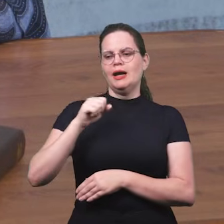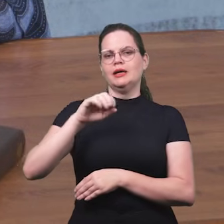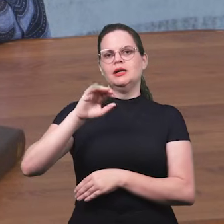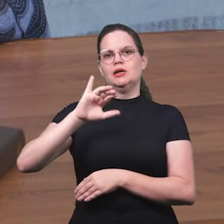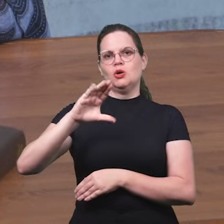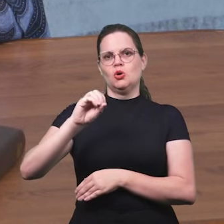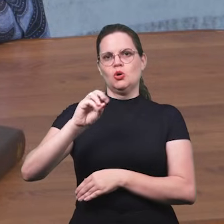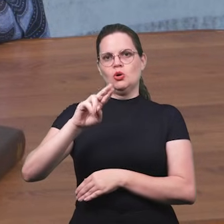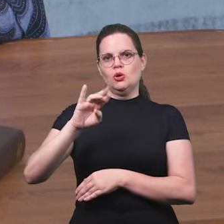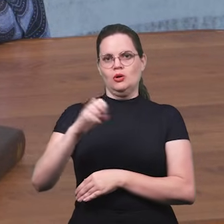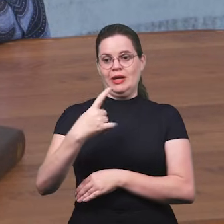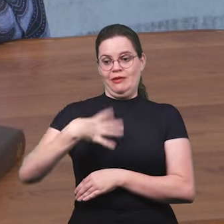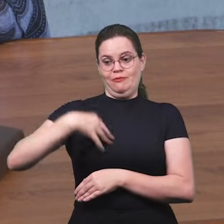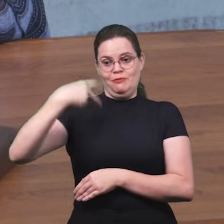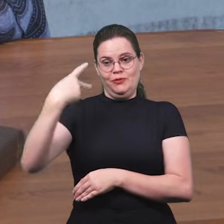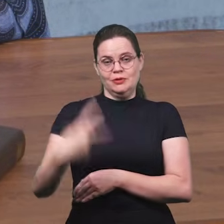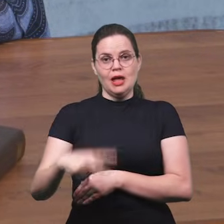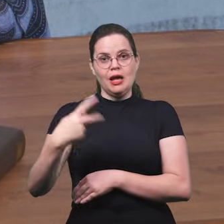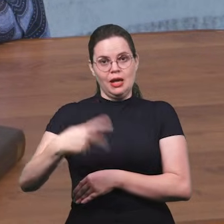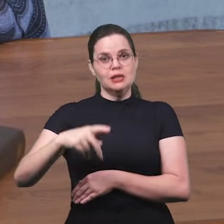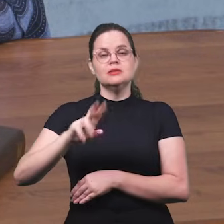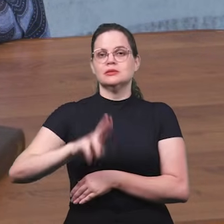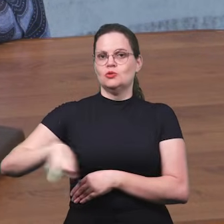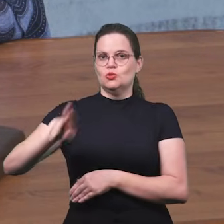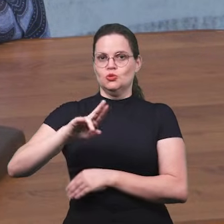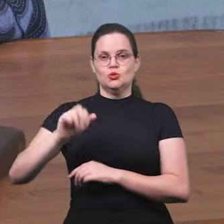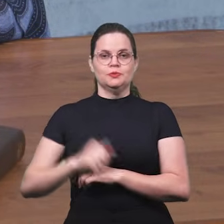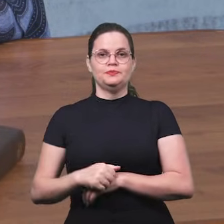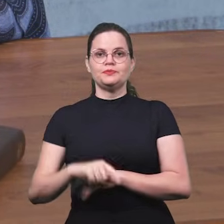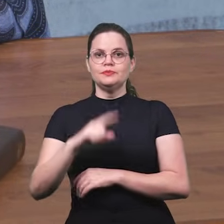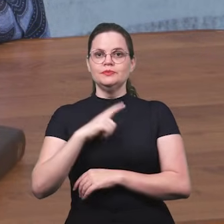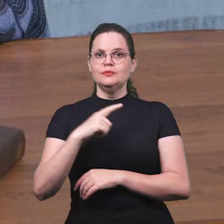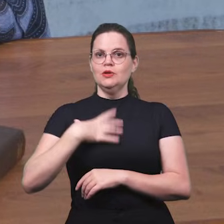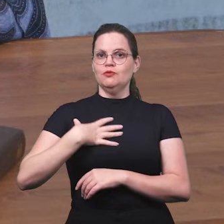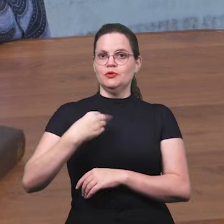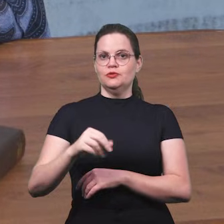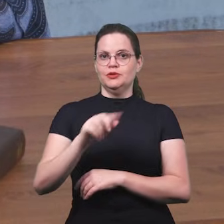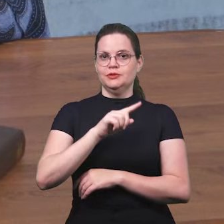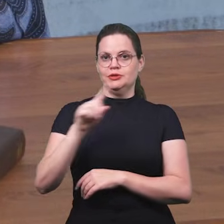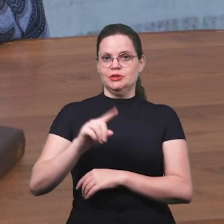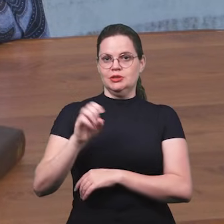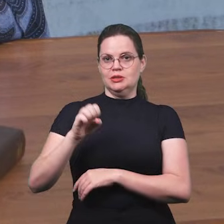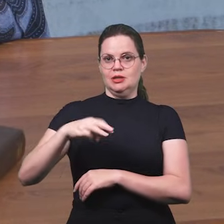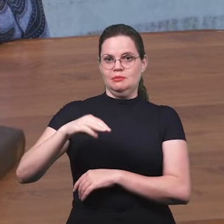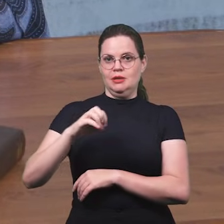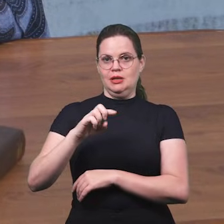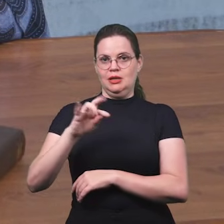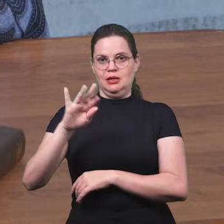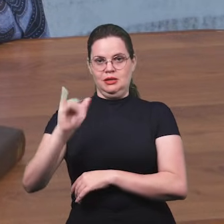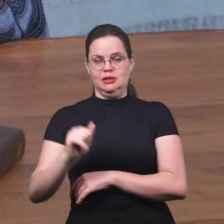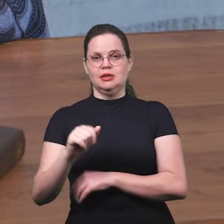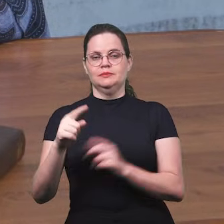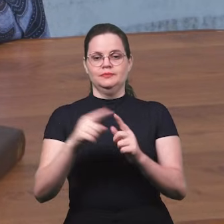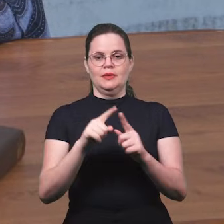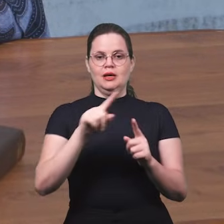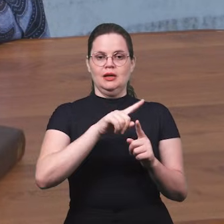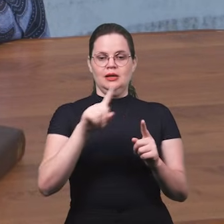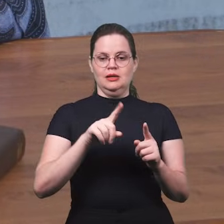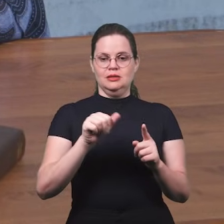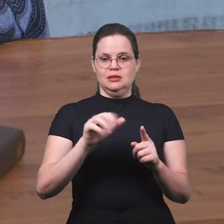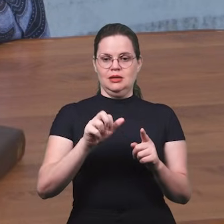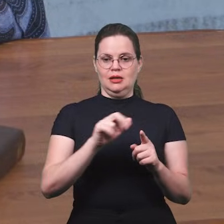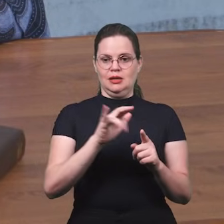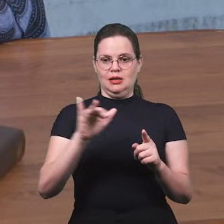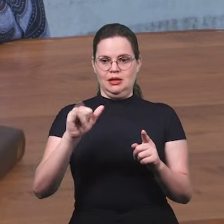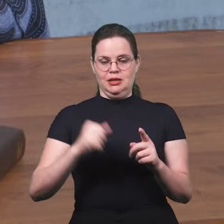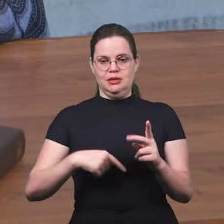de Asaf. E foram os filhos de Meselemias, Zacarias, o primogênito,